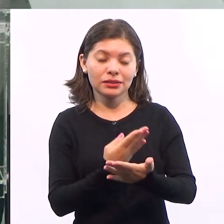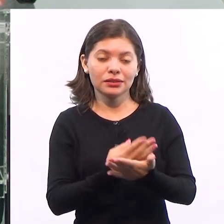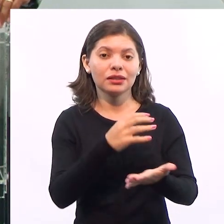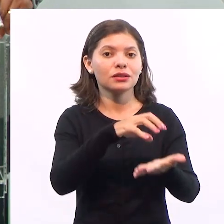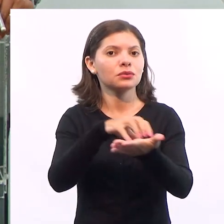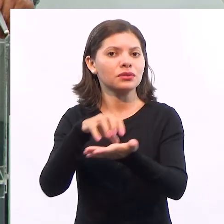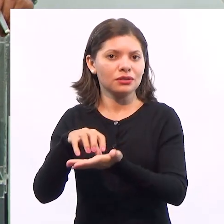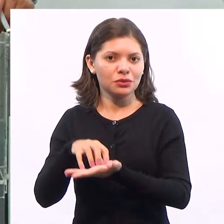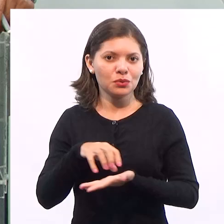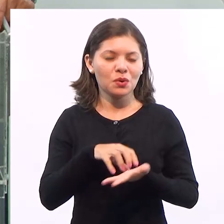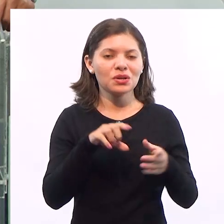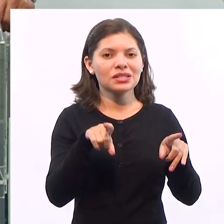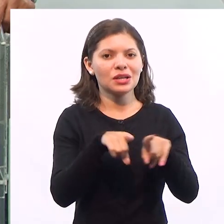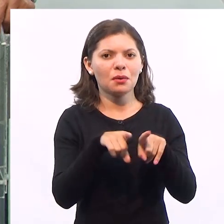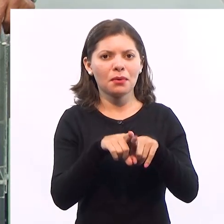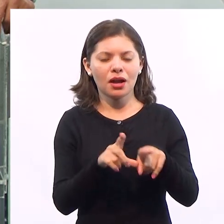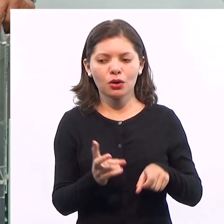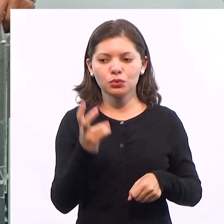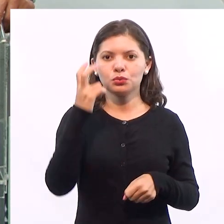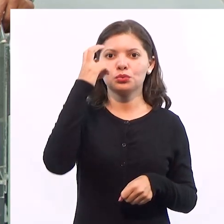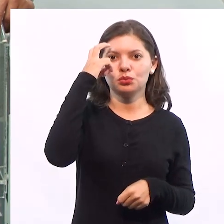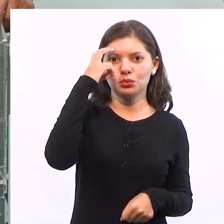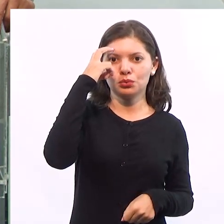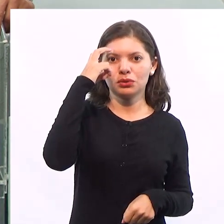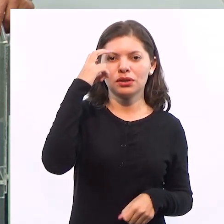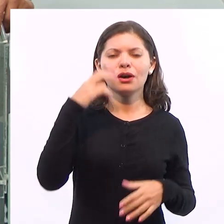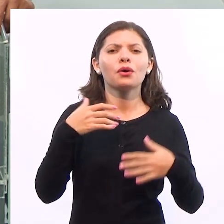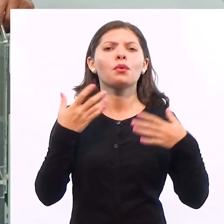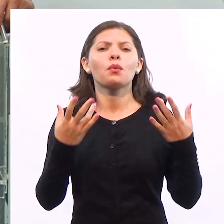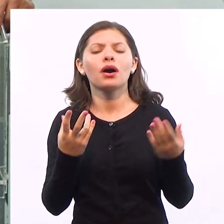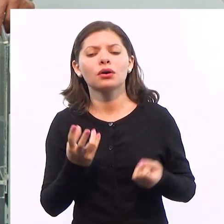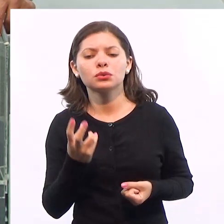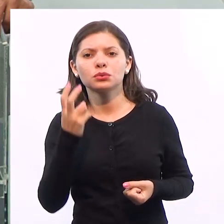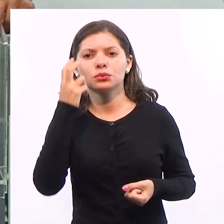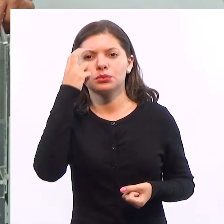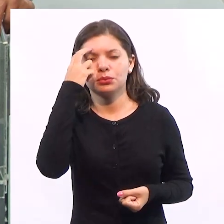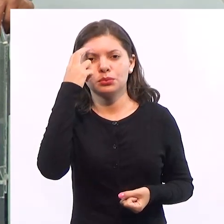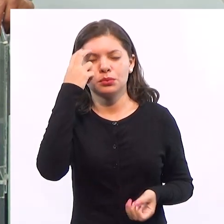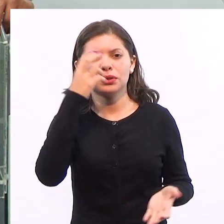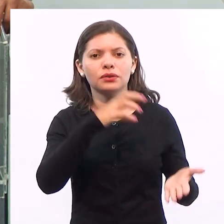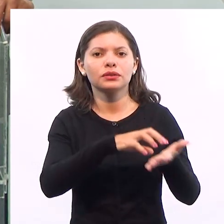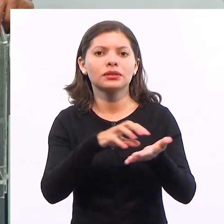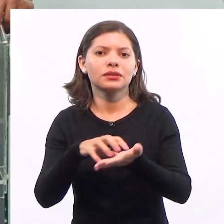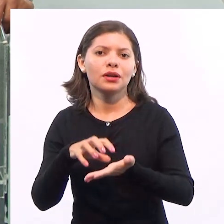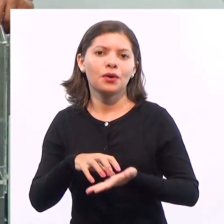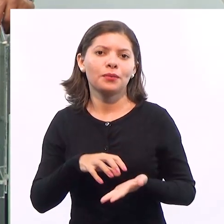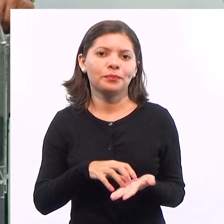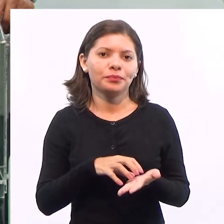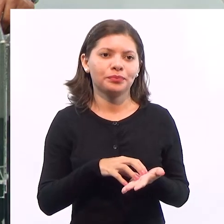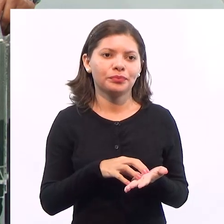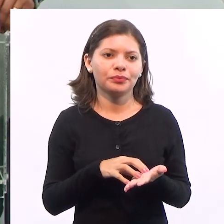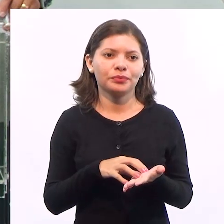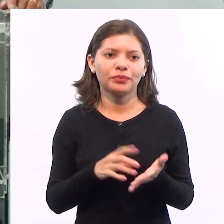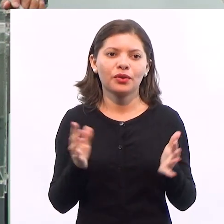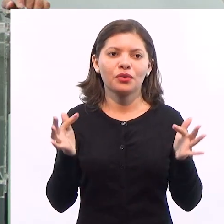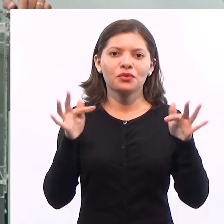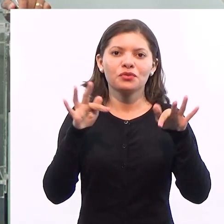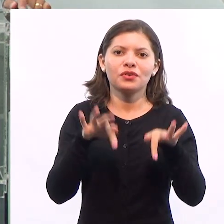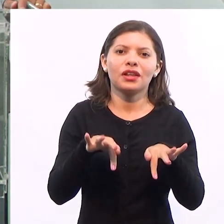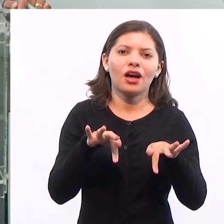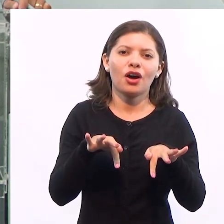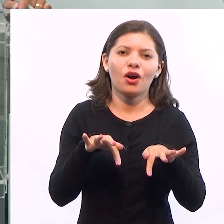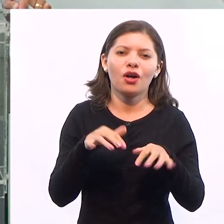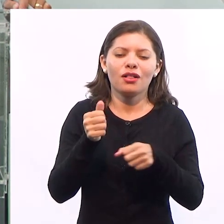crenças. Nas organizações também existe isso. A cultura organizacional. Qual é a cultura da organização? Ah, não, sempre no final do ano